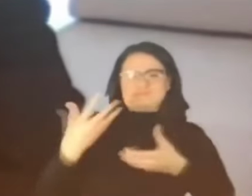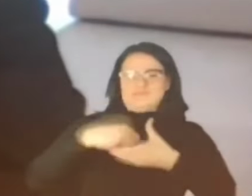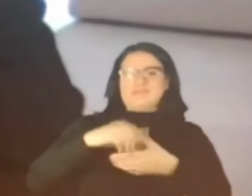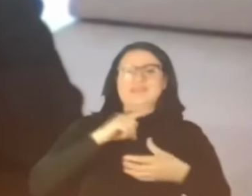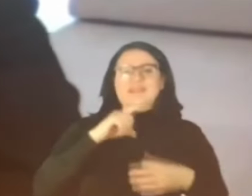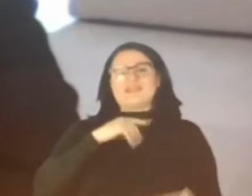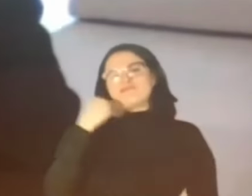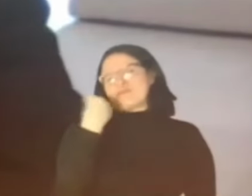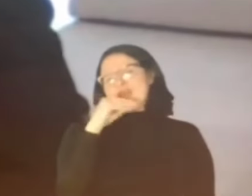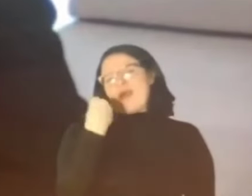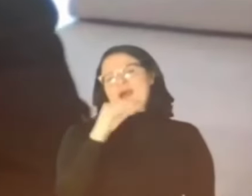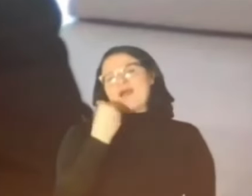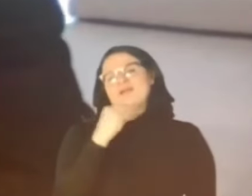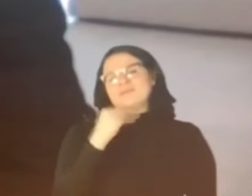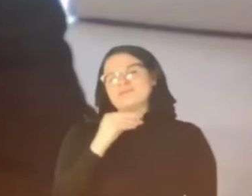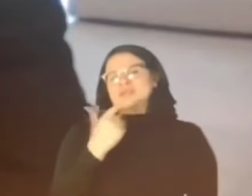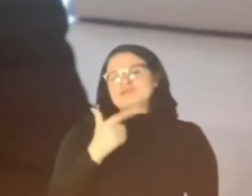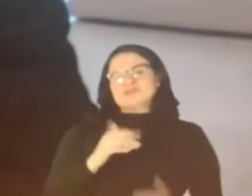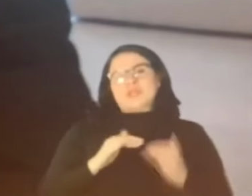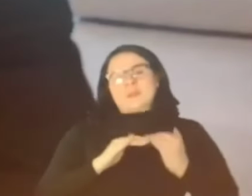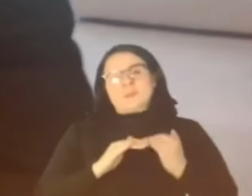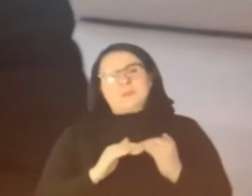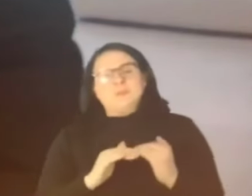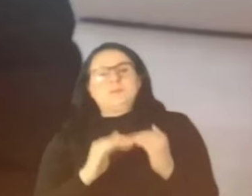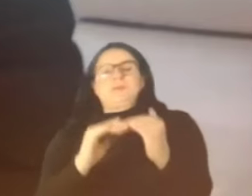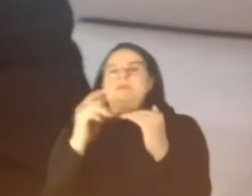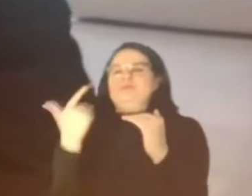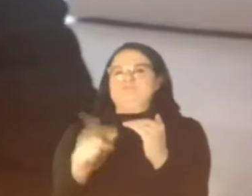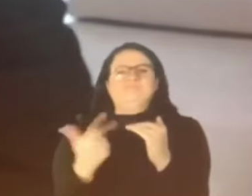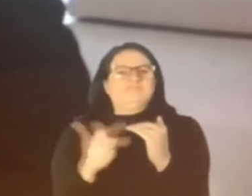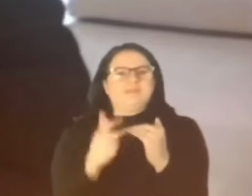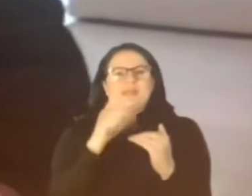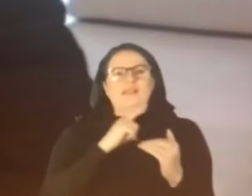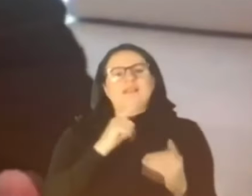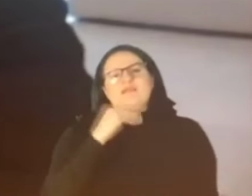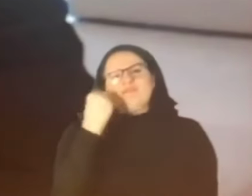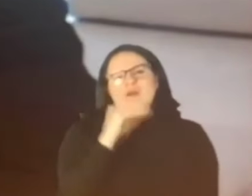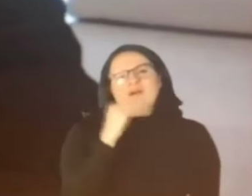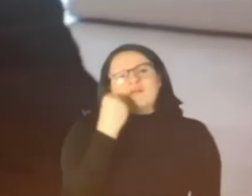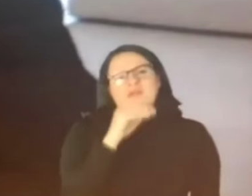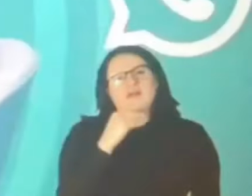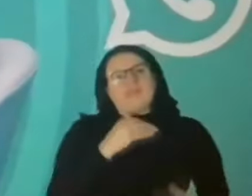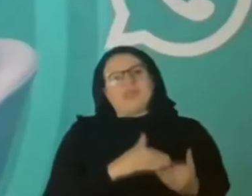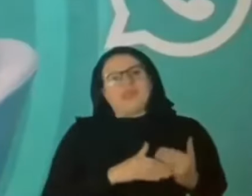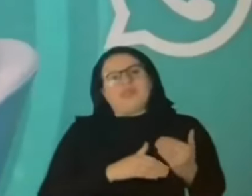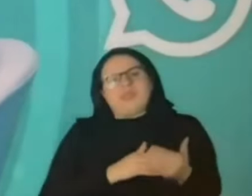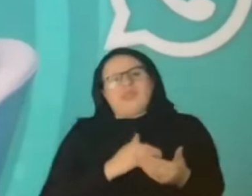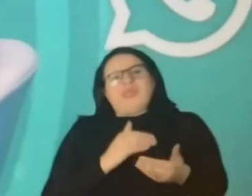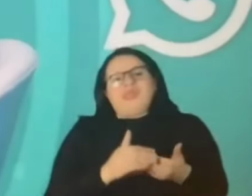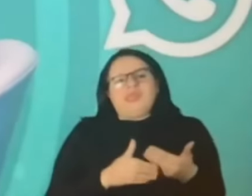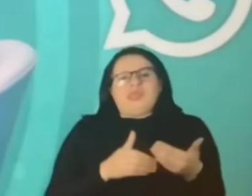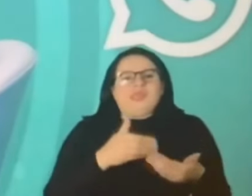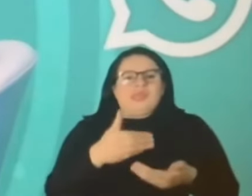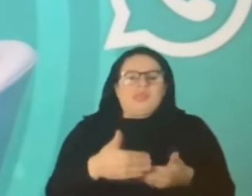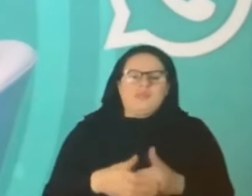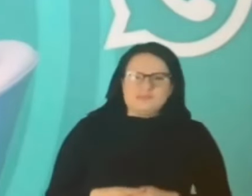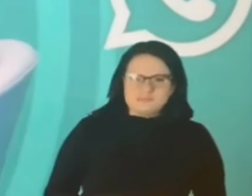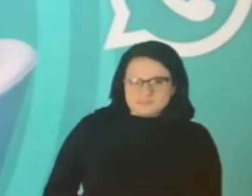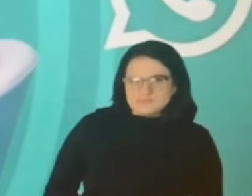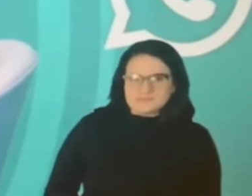fragilizando a nossa democracia, que precisa de estabilidade. Muito